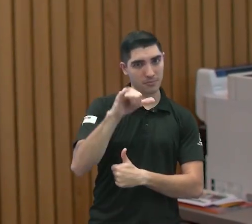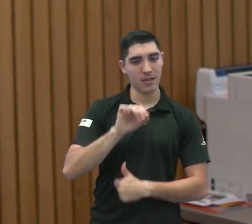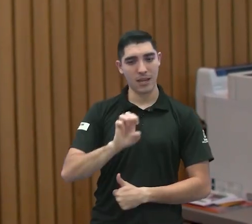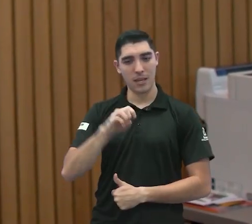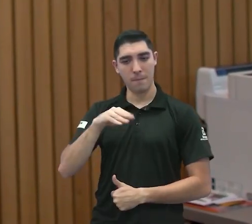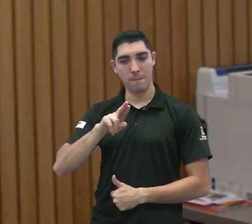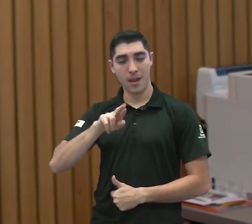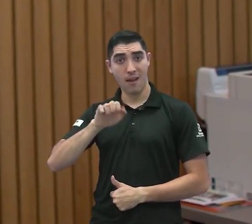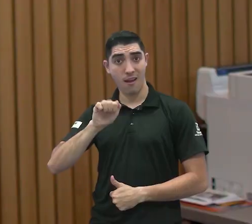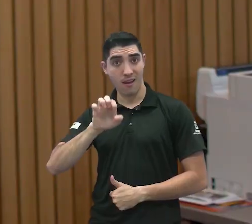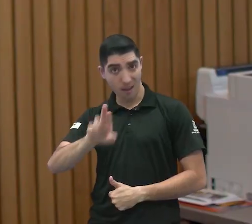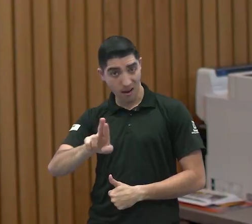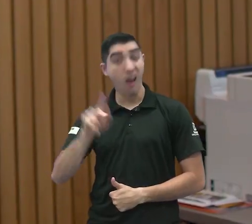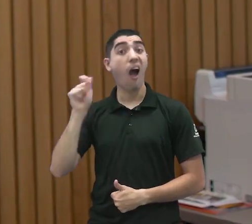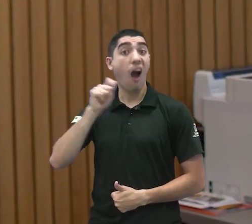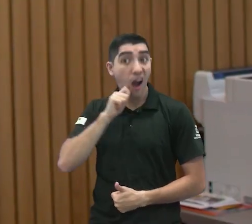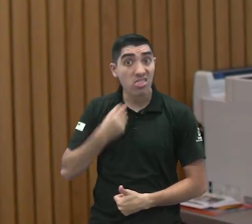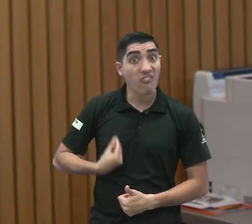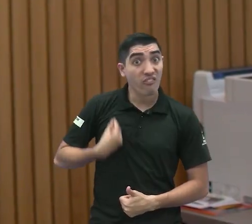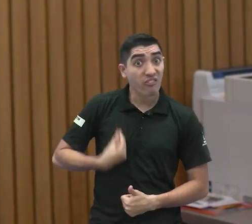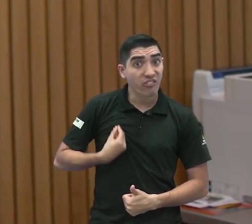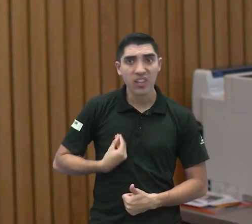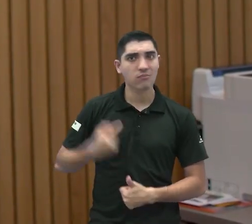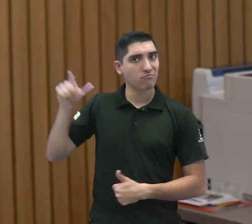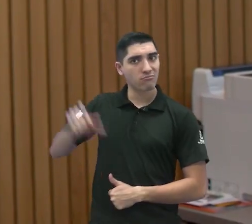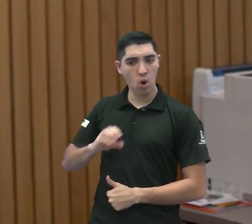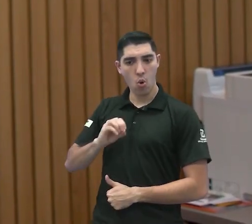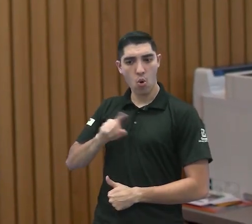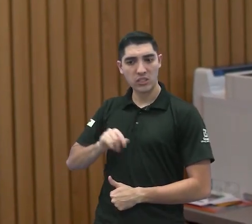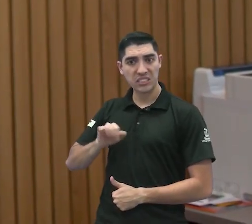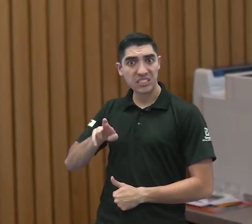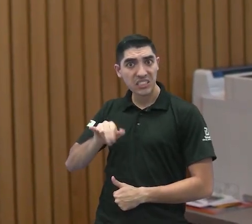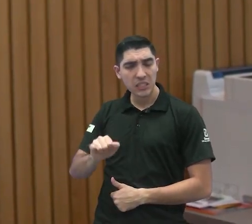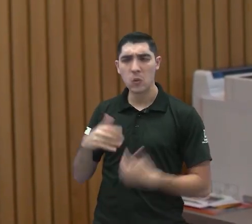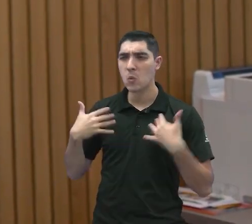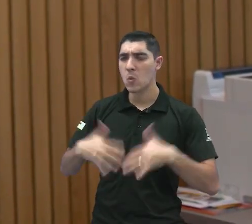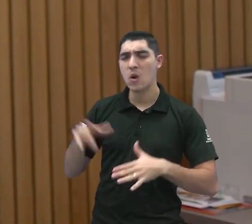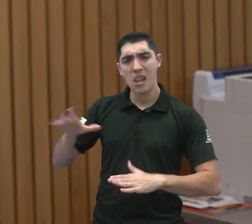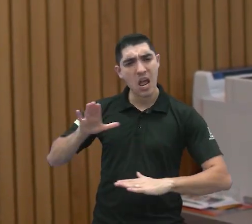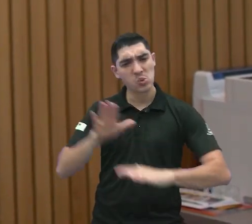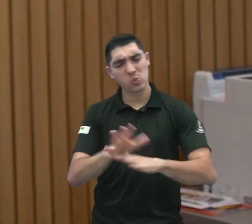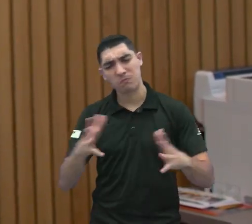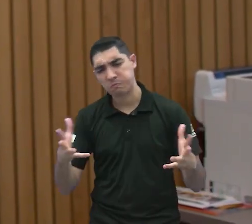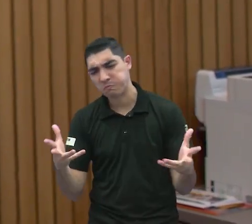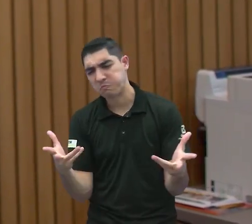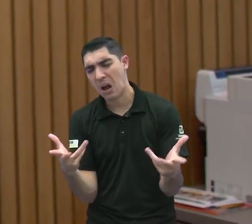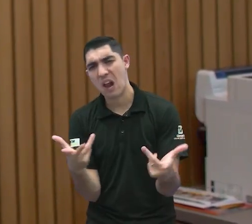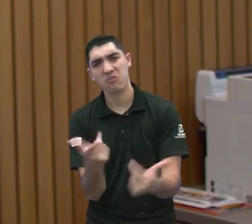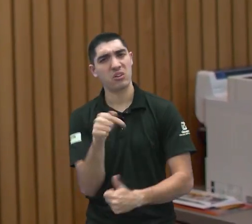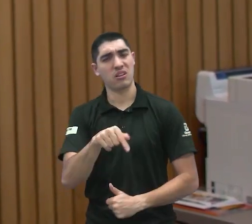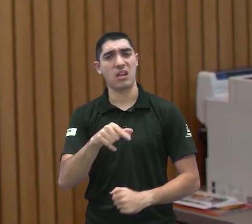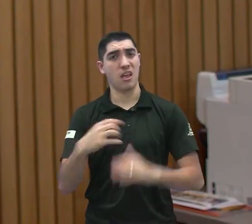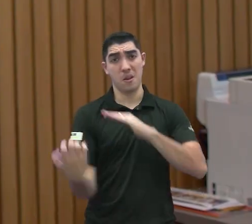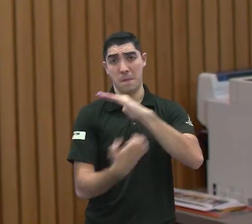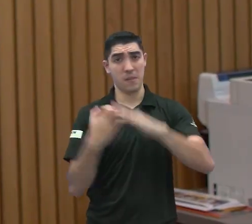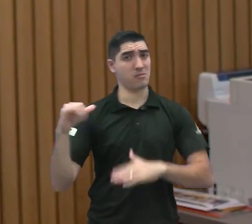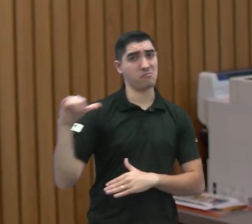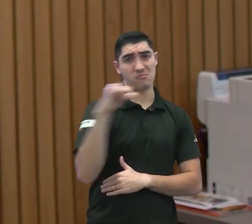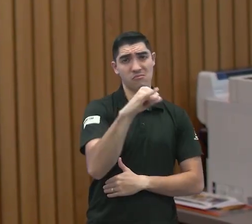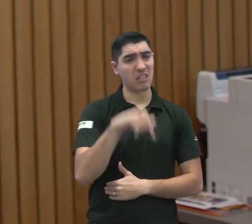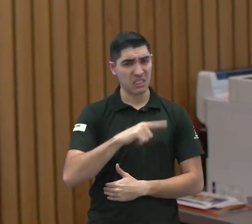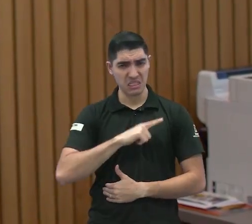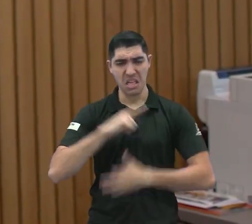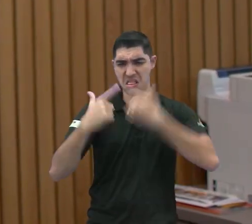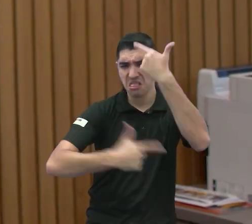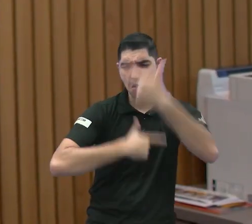Embraer, ainda em vida, um herói brasileiro, uma pessoa que foi fundamental, né, para a história da Embraer, para a história da cidade. E a Embraer